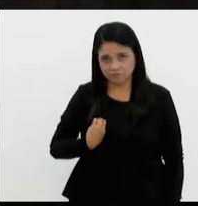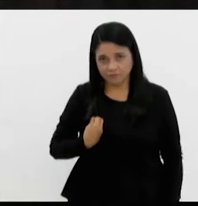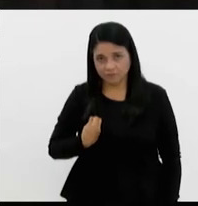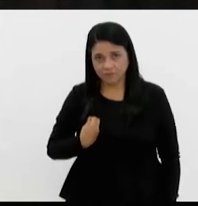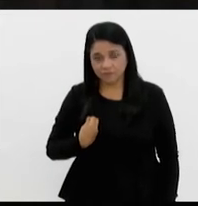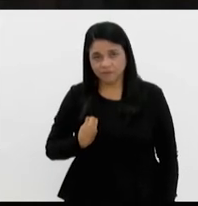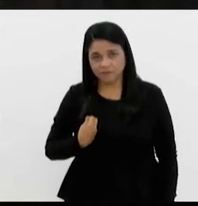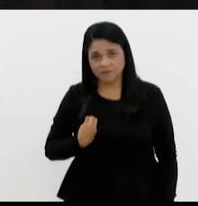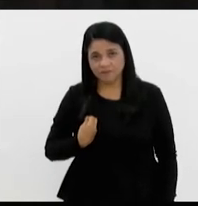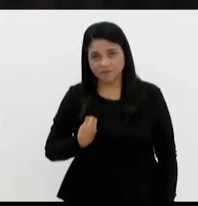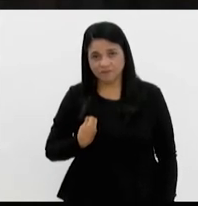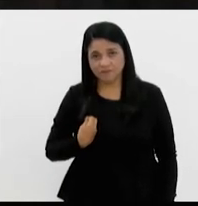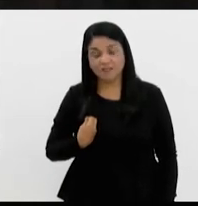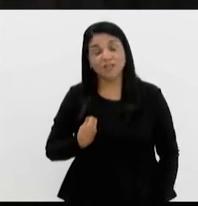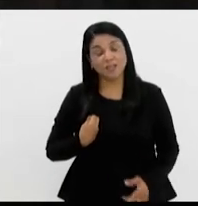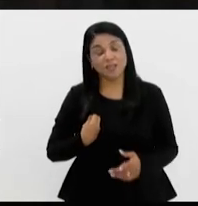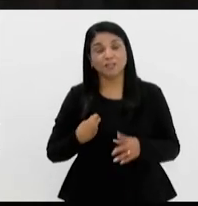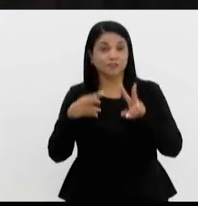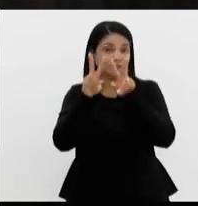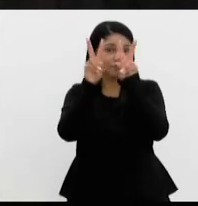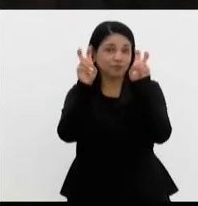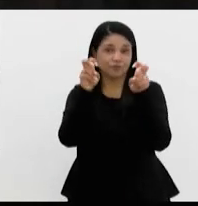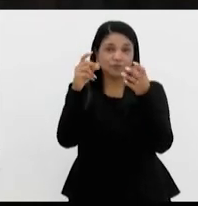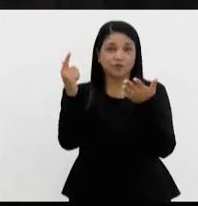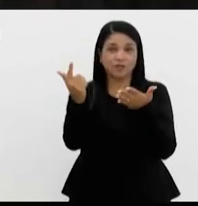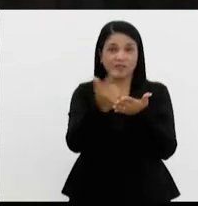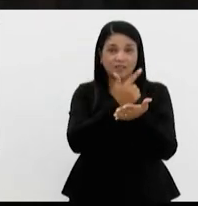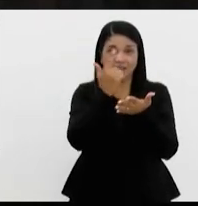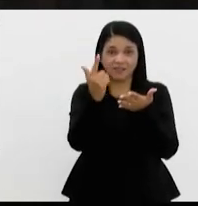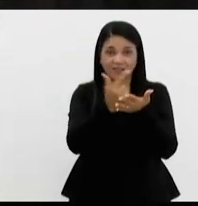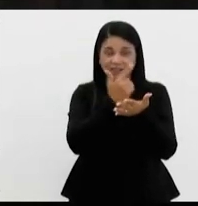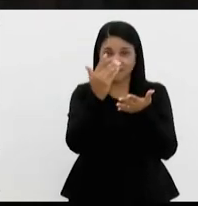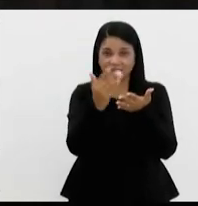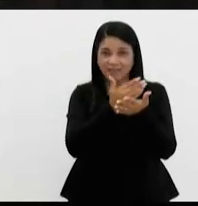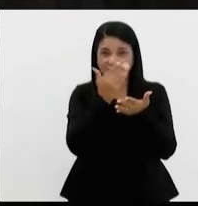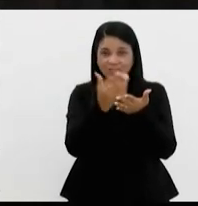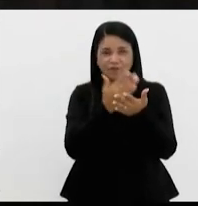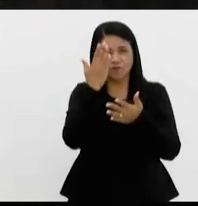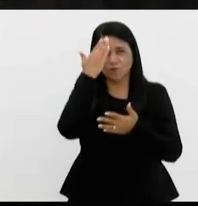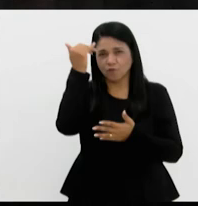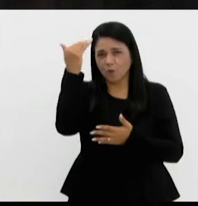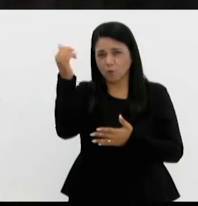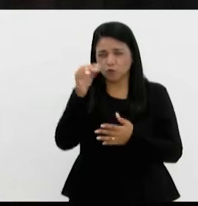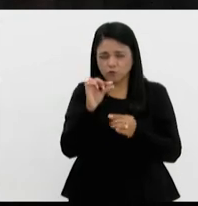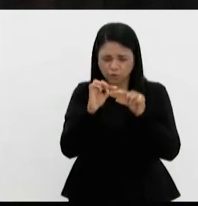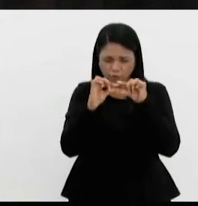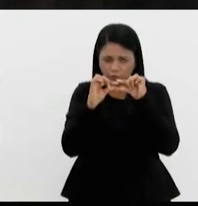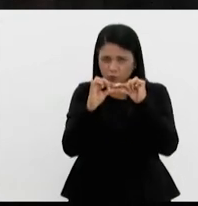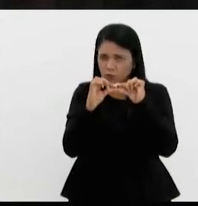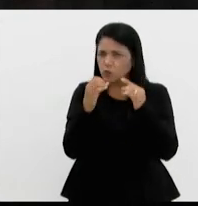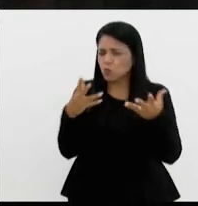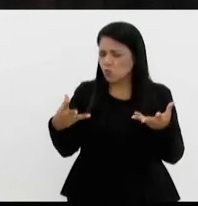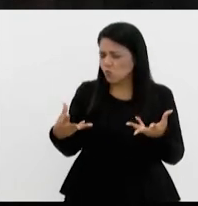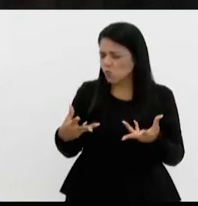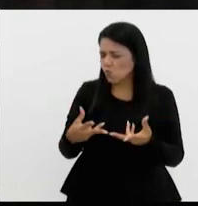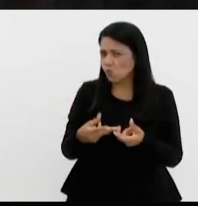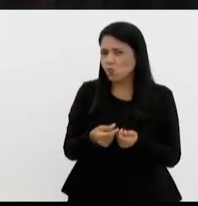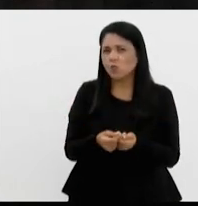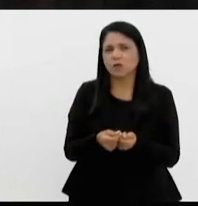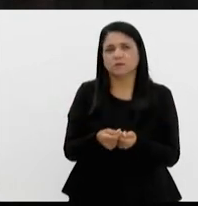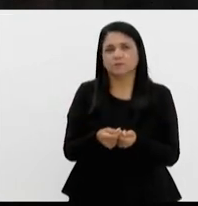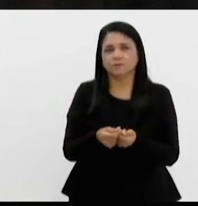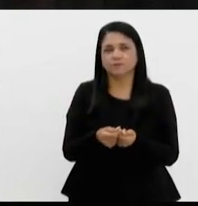Até título de um livro. Tem um livro famoso, fininho, de muito boa qualidade,